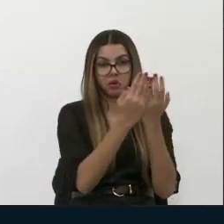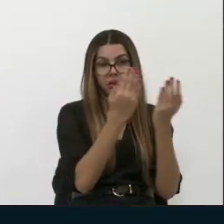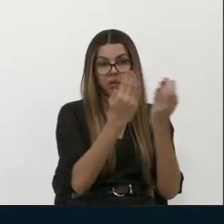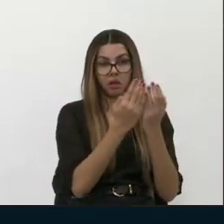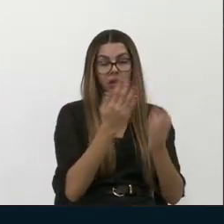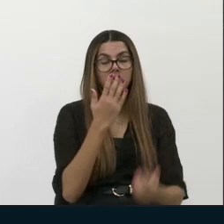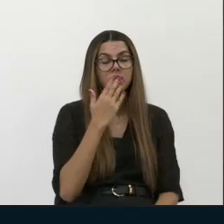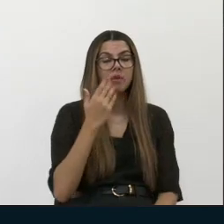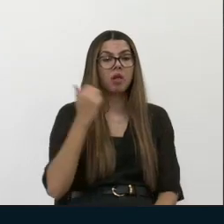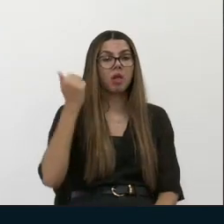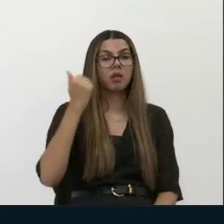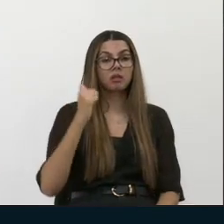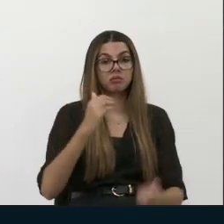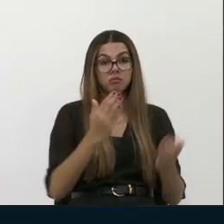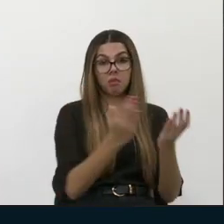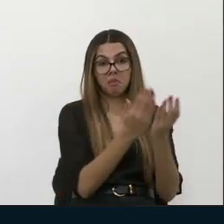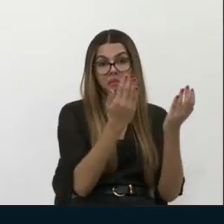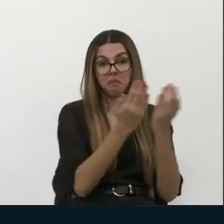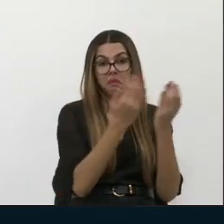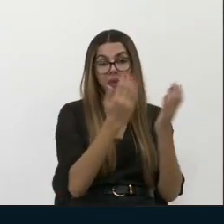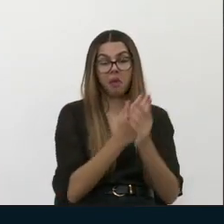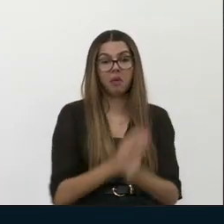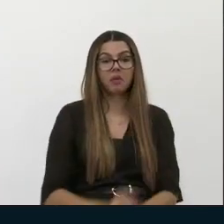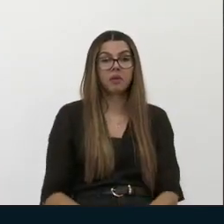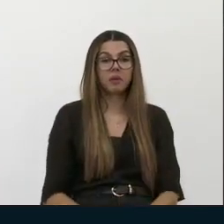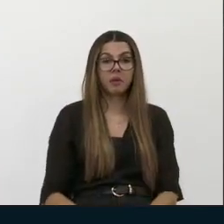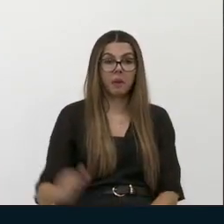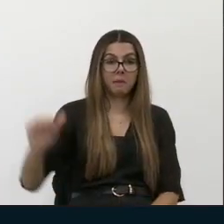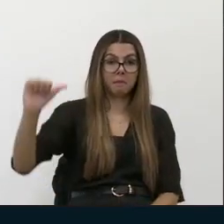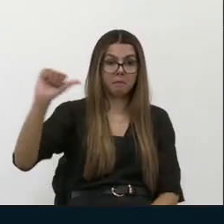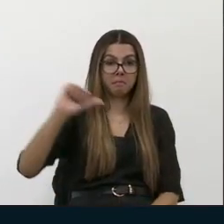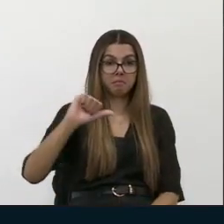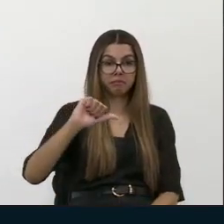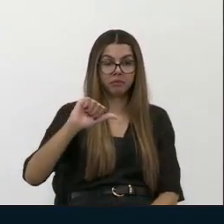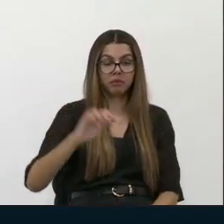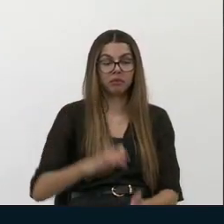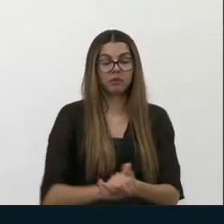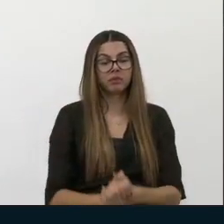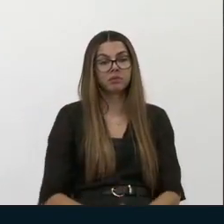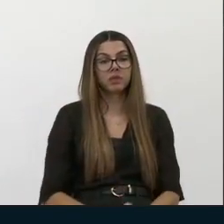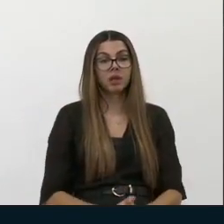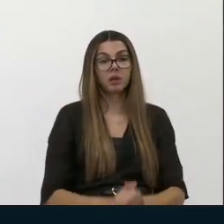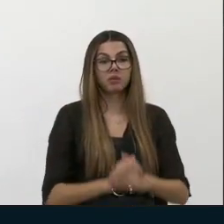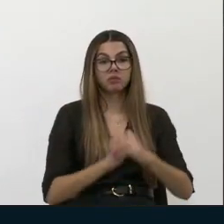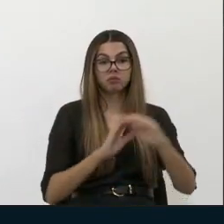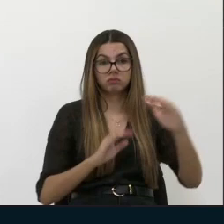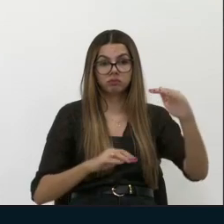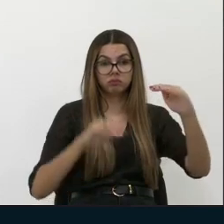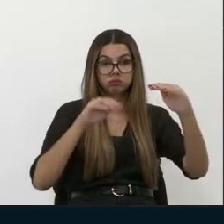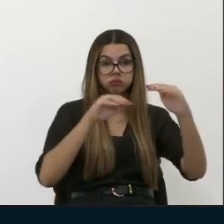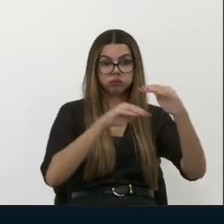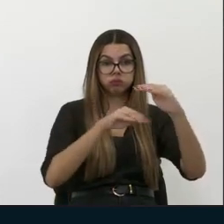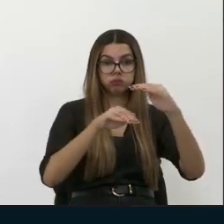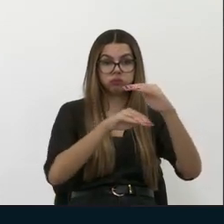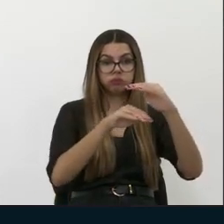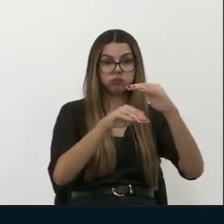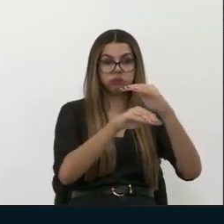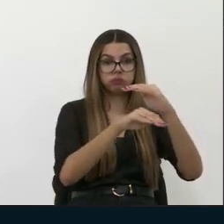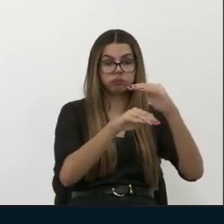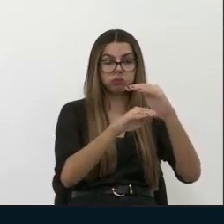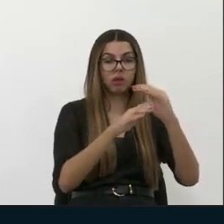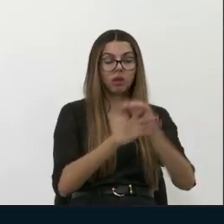melhorar a questão do trevo, ele fez pior. Porque no túnel da Jacopêssego, quem mora na região do Jardim Otaua,